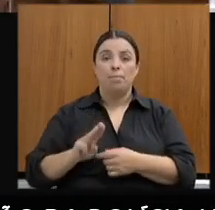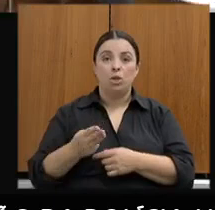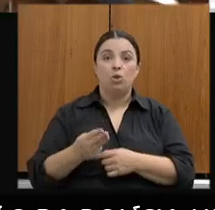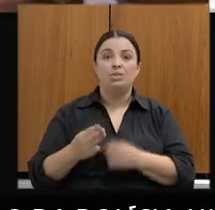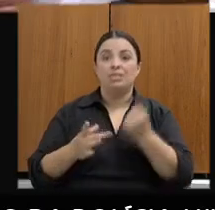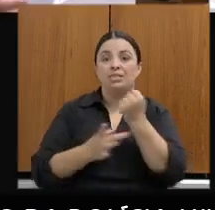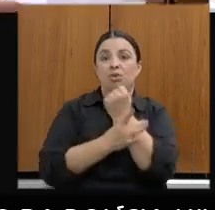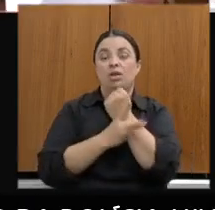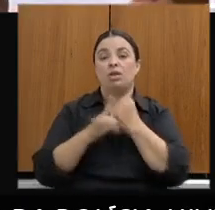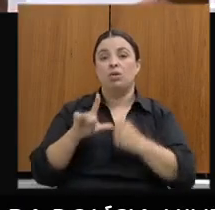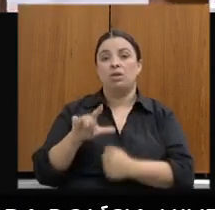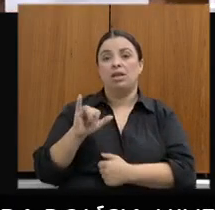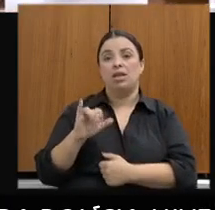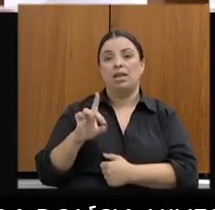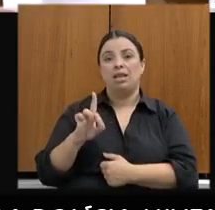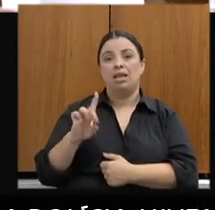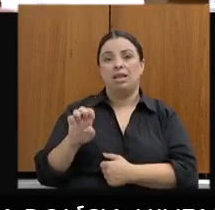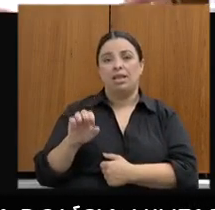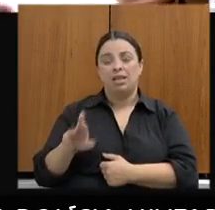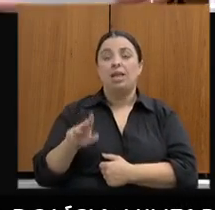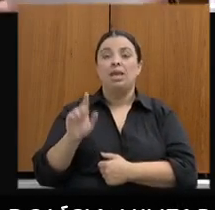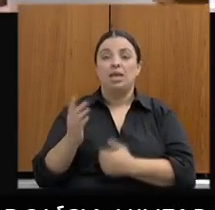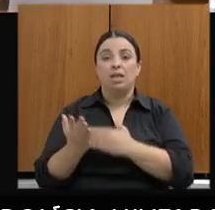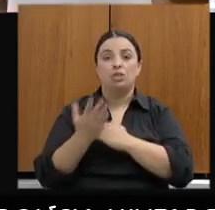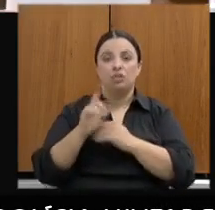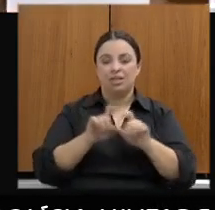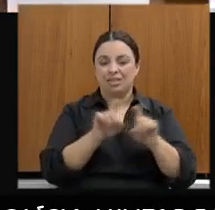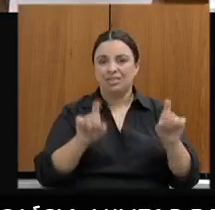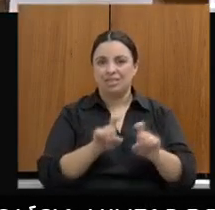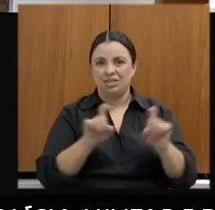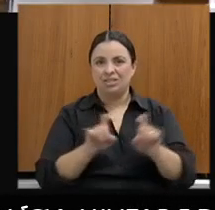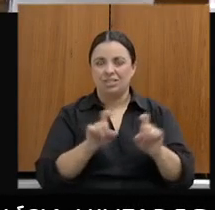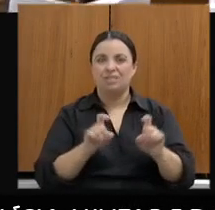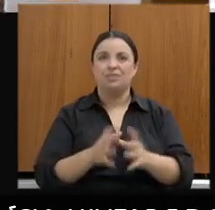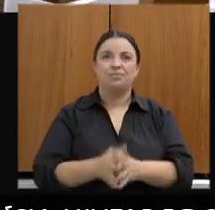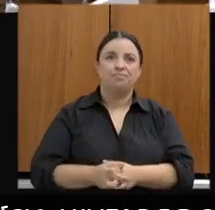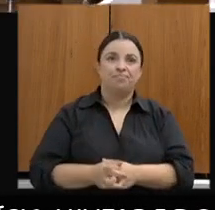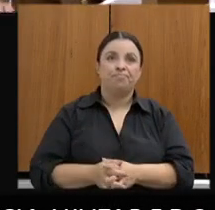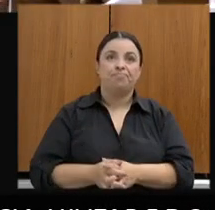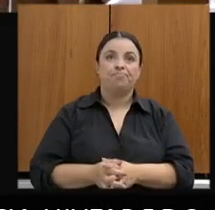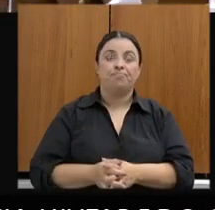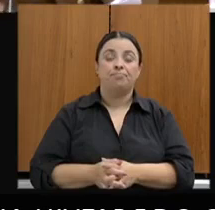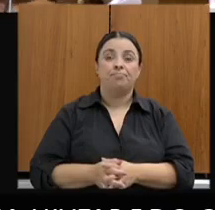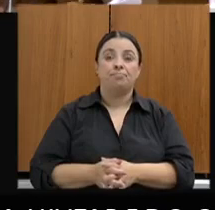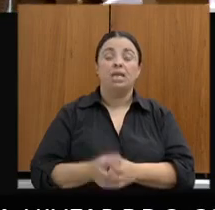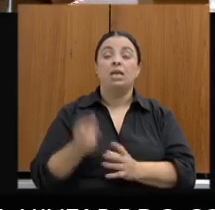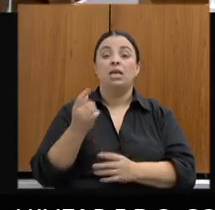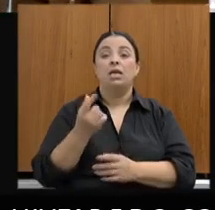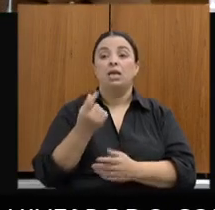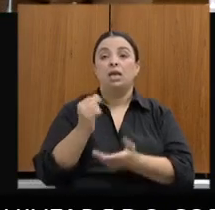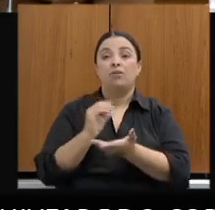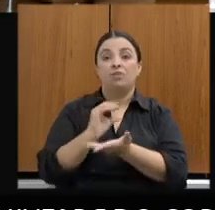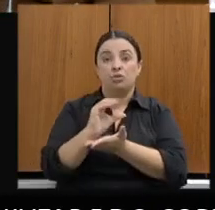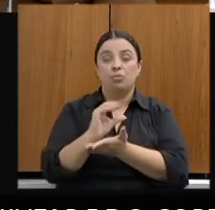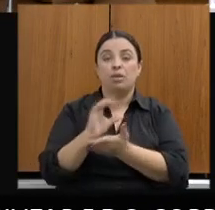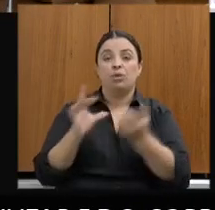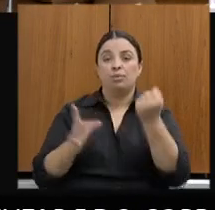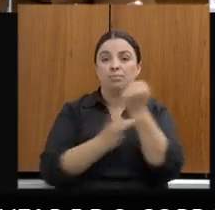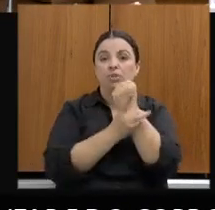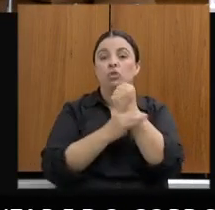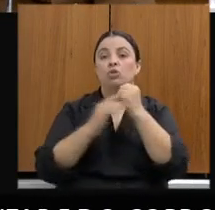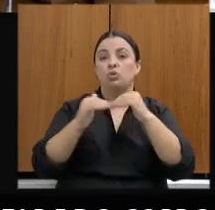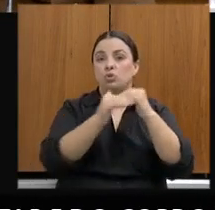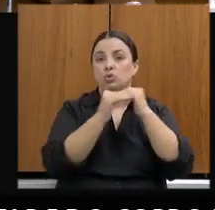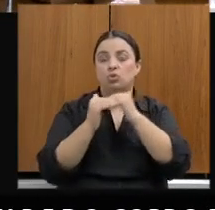digitalização o investimento em sustentabilidade dentro da aqui a